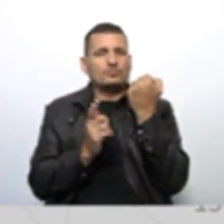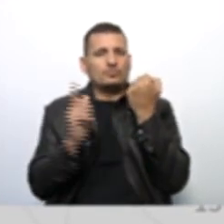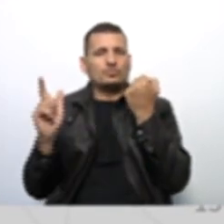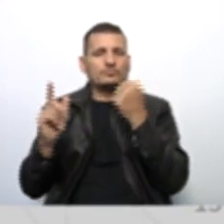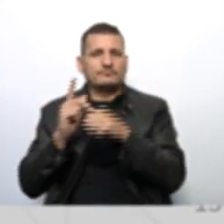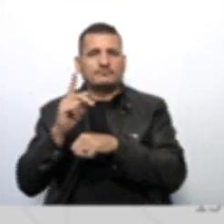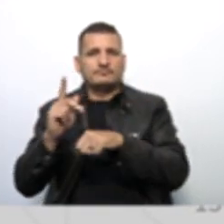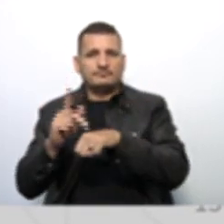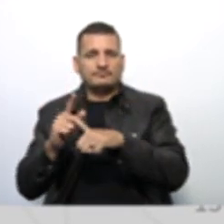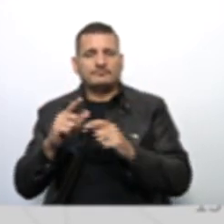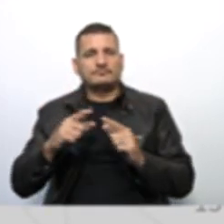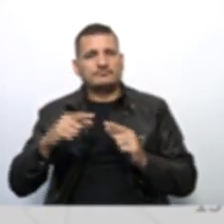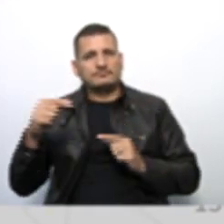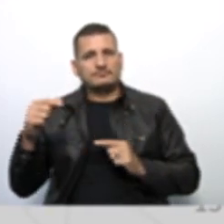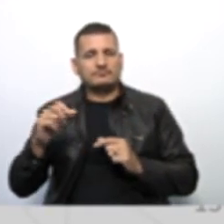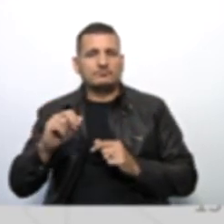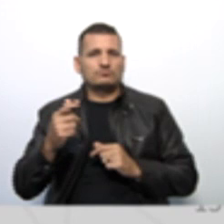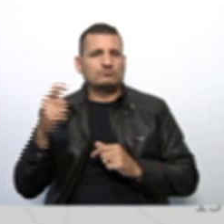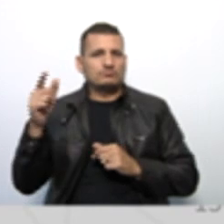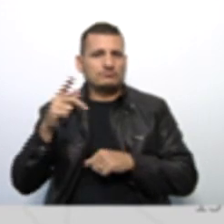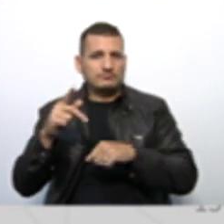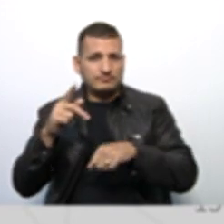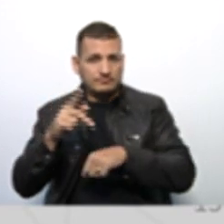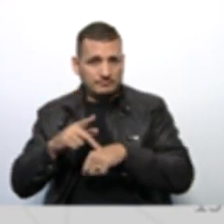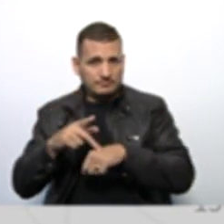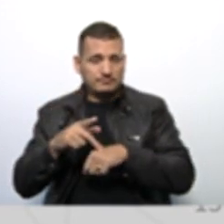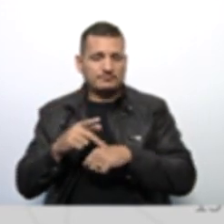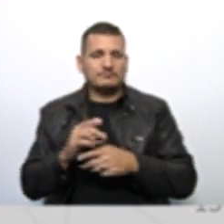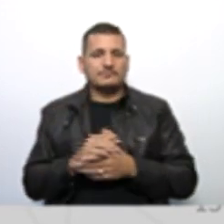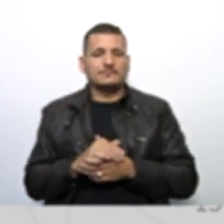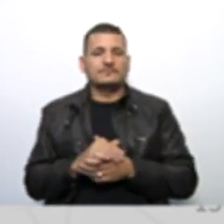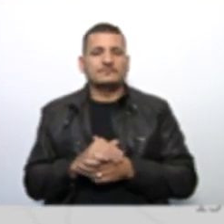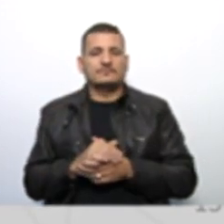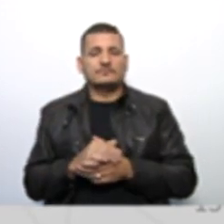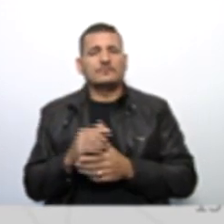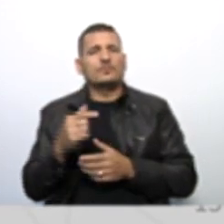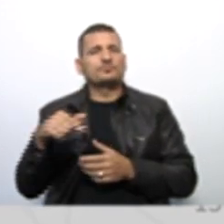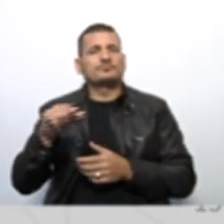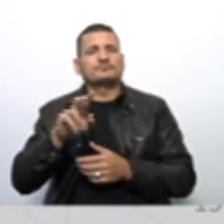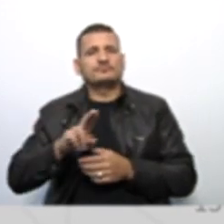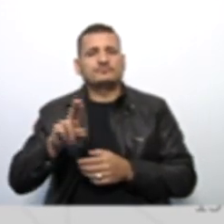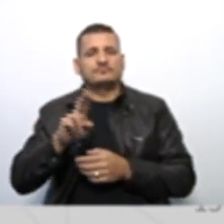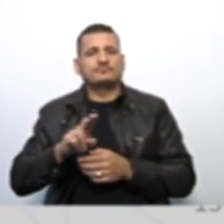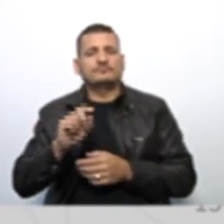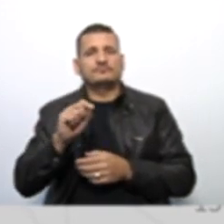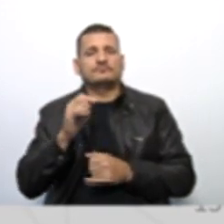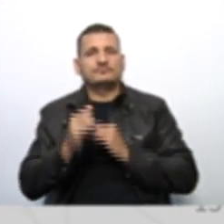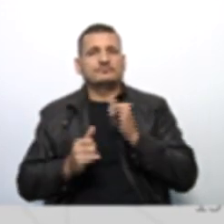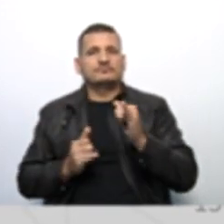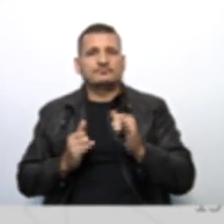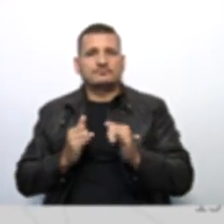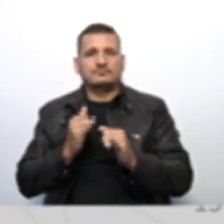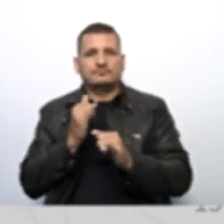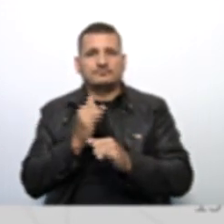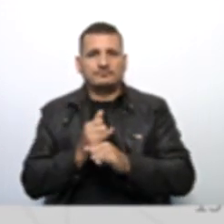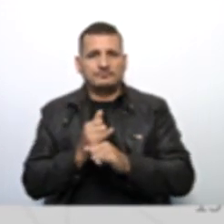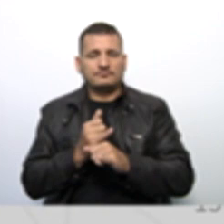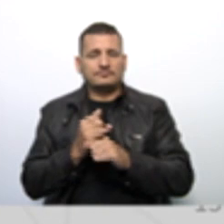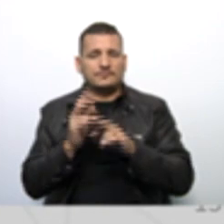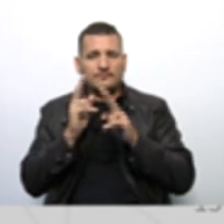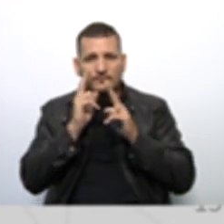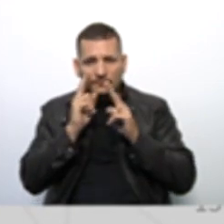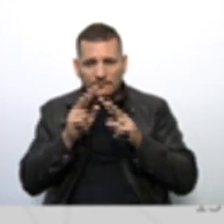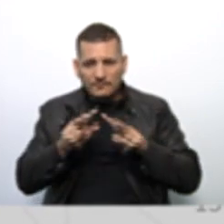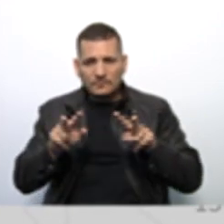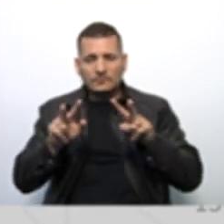localidade, por exemplo, no Japão ou qualquer outra localidade, nós estamos utilizando a internet para poder